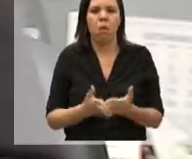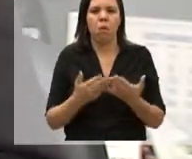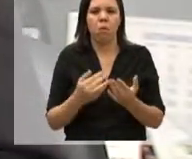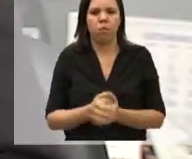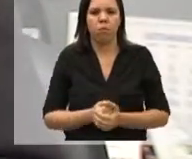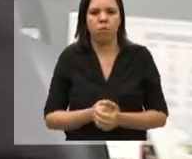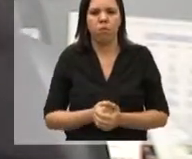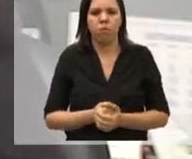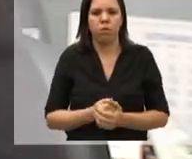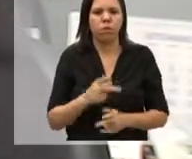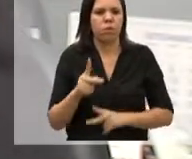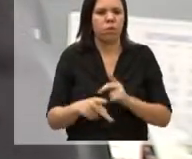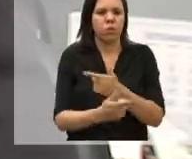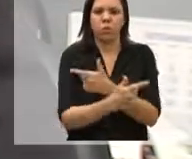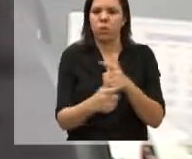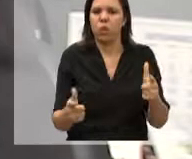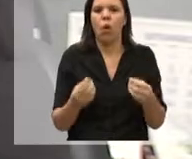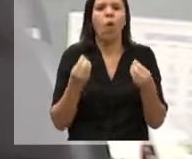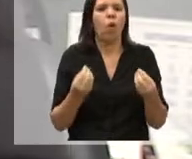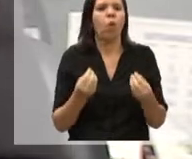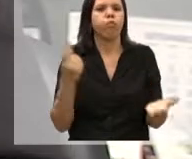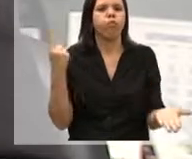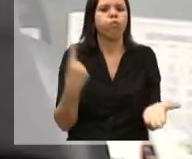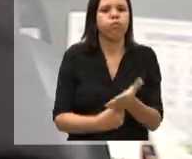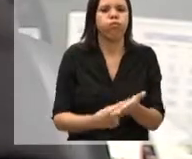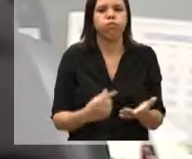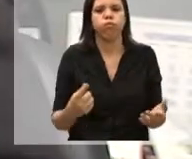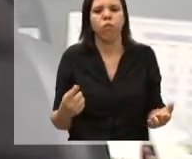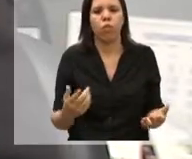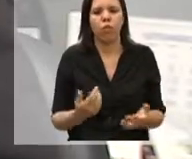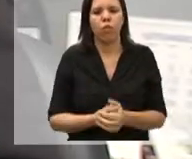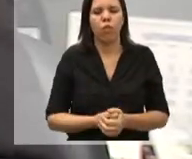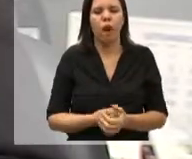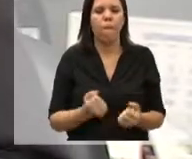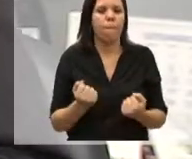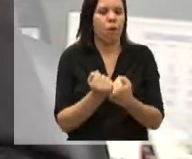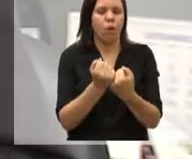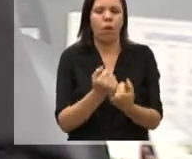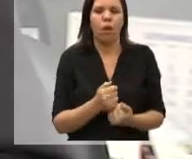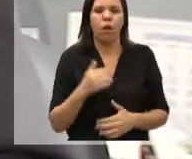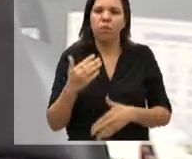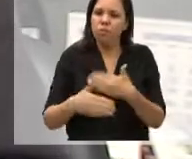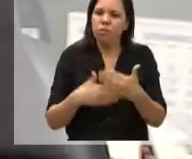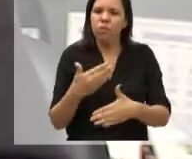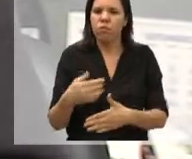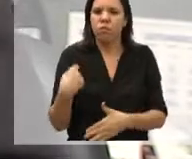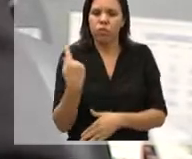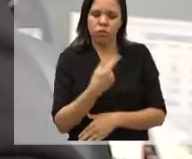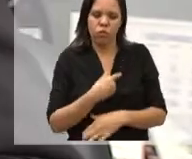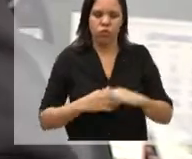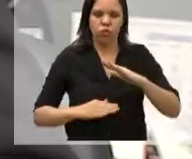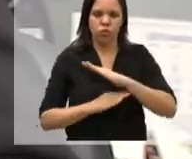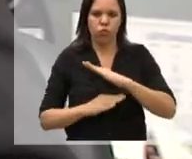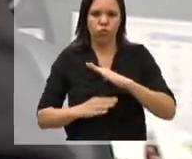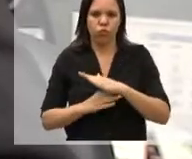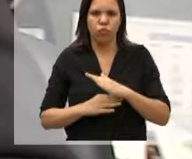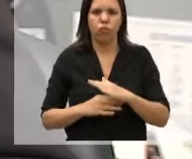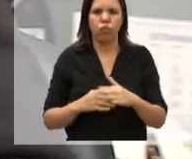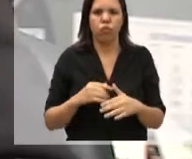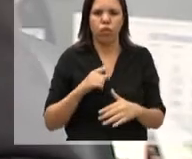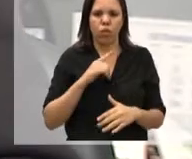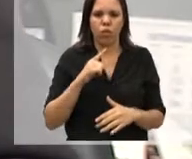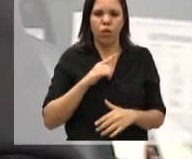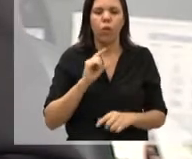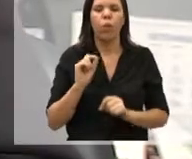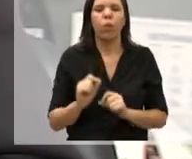com aquelas pessoas que não têm com quem contar. Eu vejo que cada vez mais o nosso poder legislativo ele vai ganhando o que a